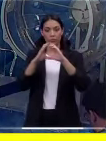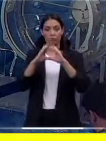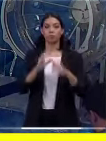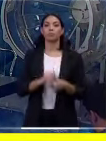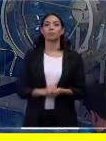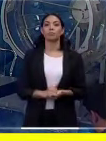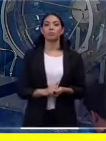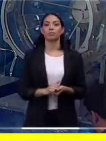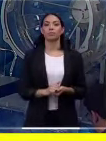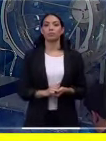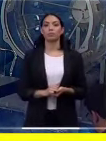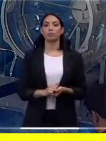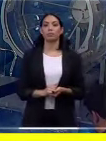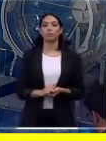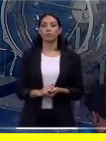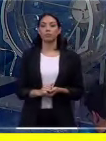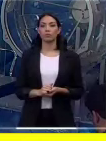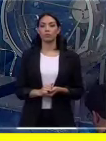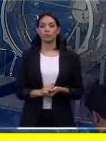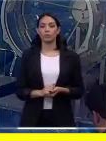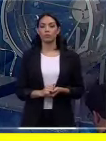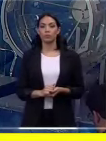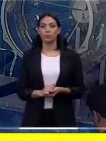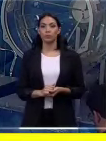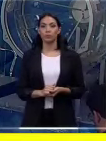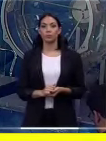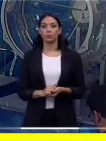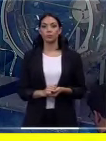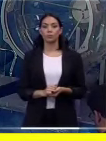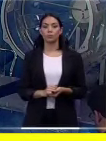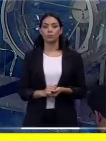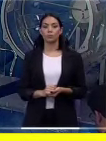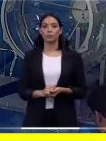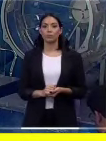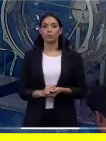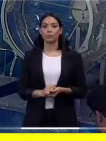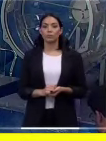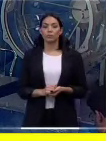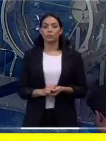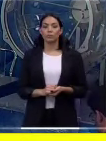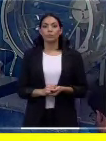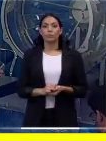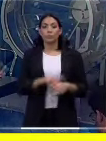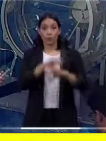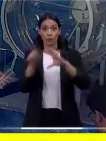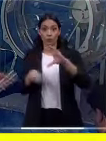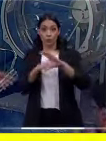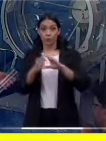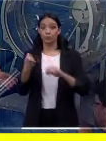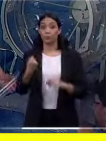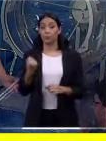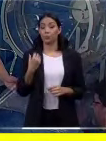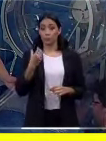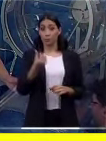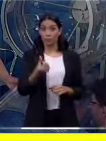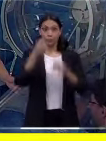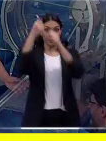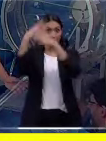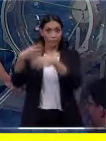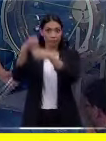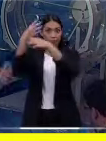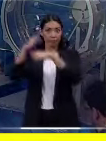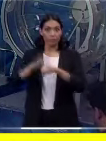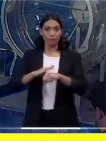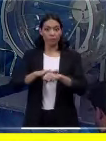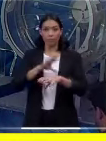Mania e colocá-las no suporte acima do mesmo globo, globo número 6, para o sorteio